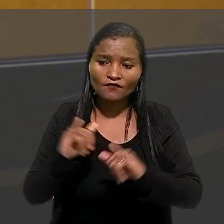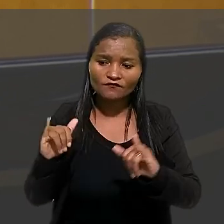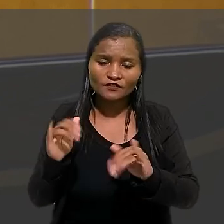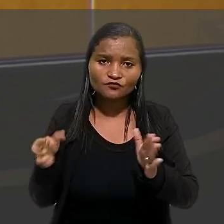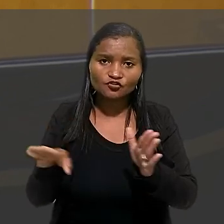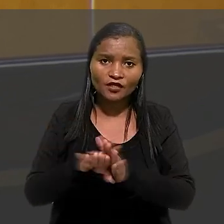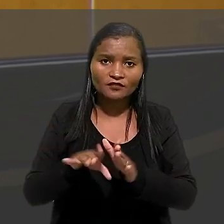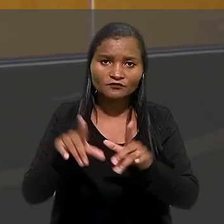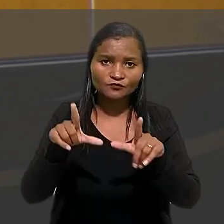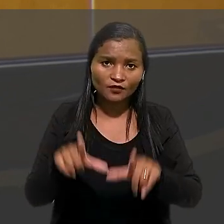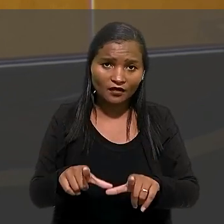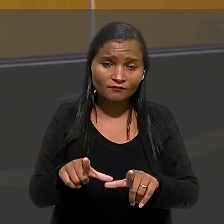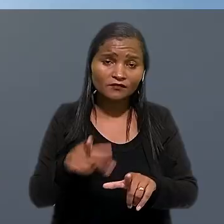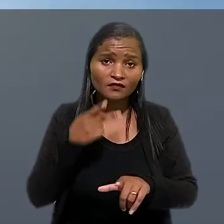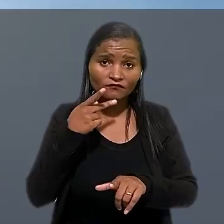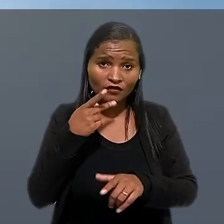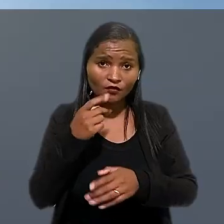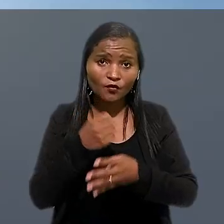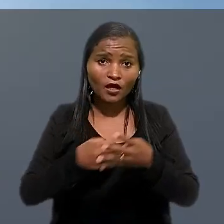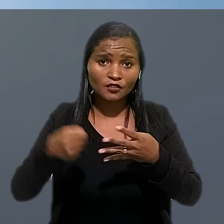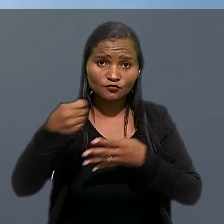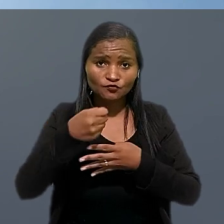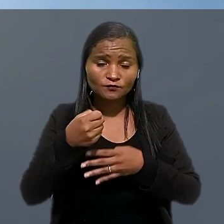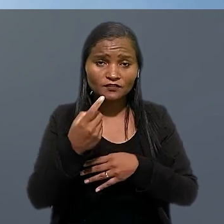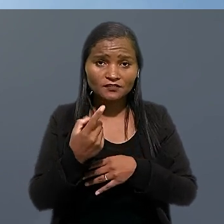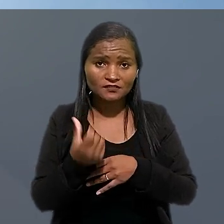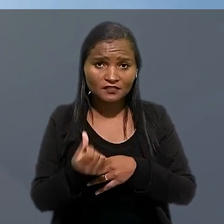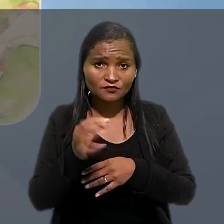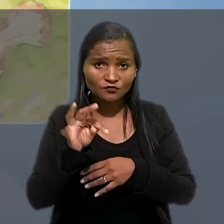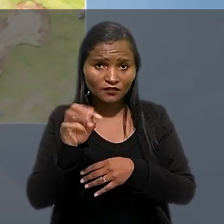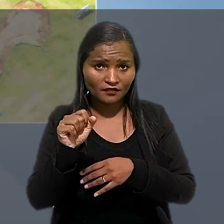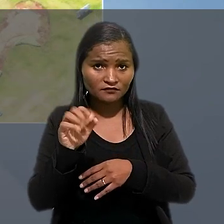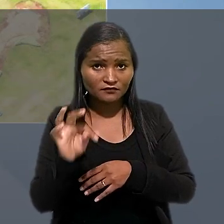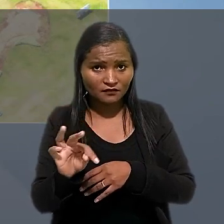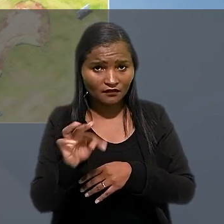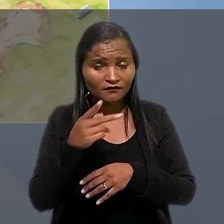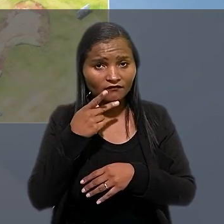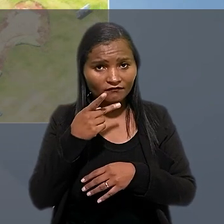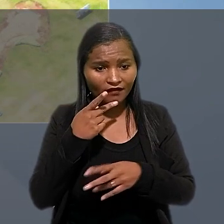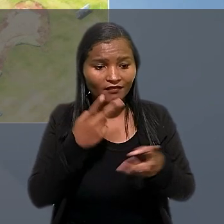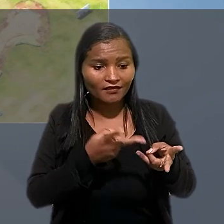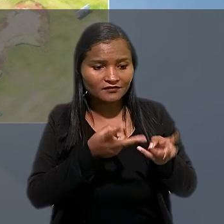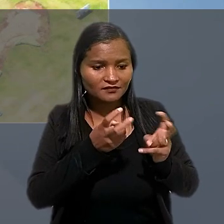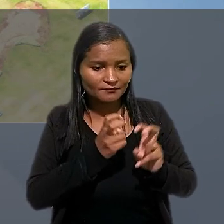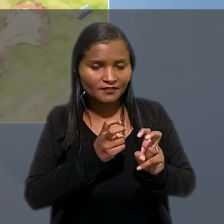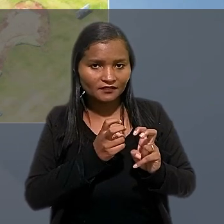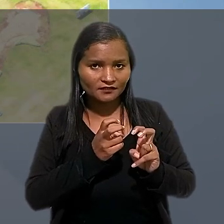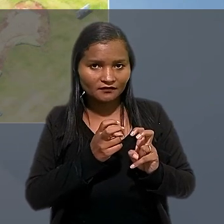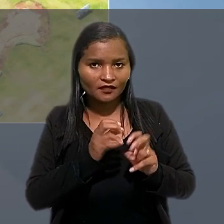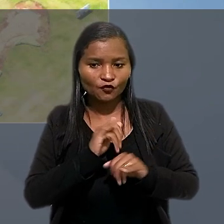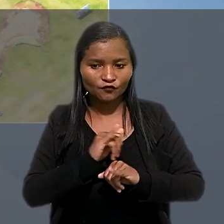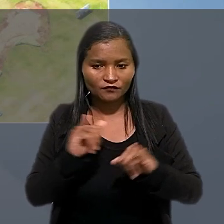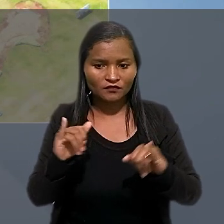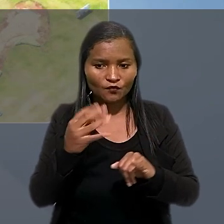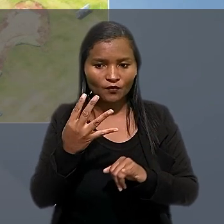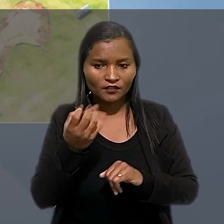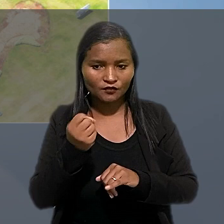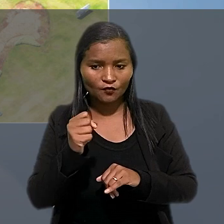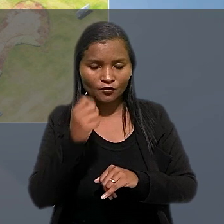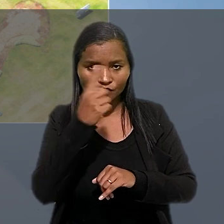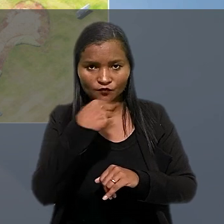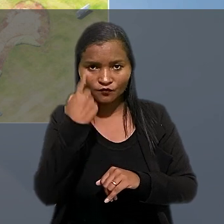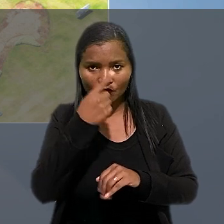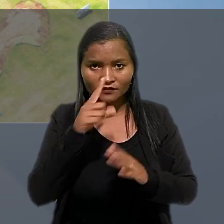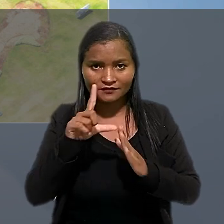notificação atingisse a finalidade. Ele citou a súmula 16 do TST, que presume recebida a notificação 48